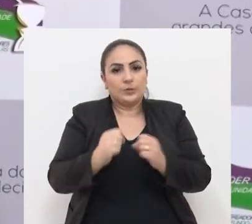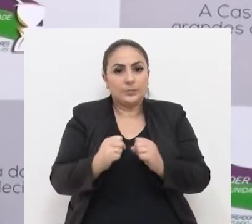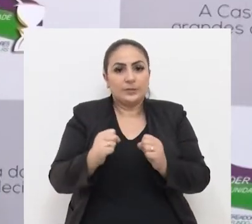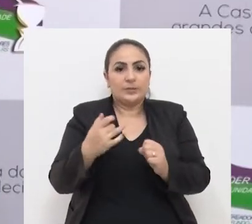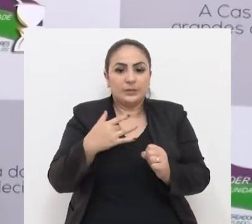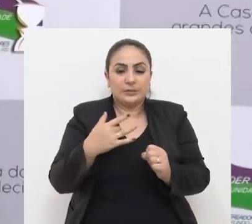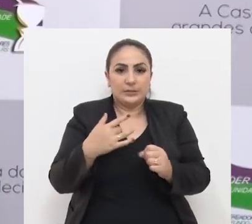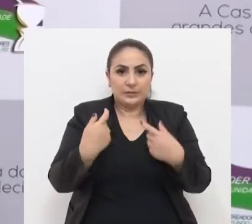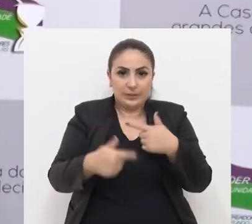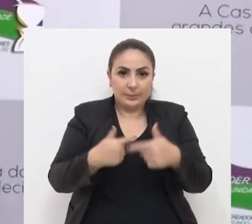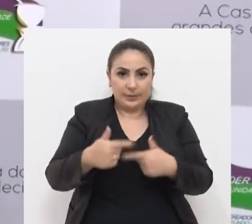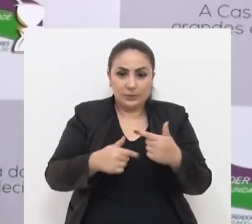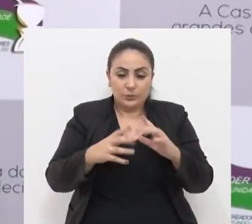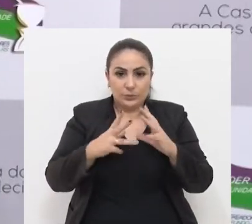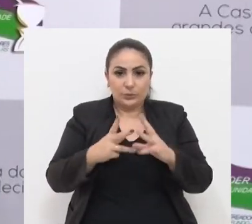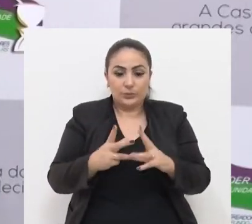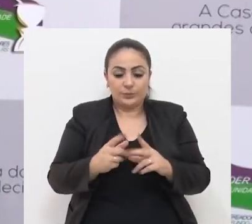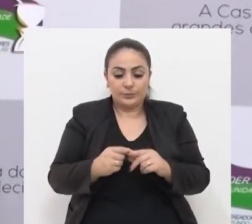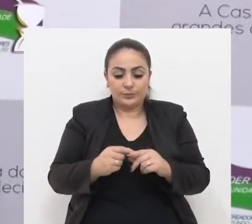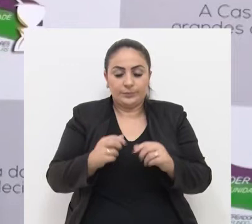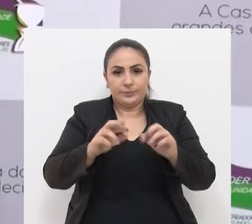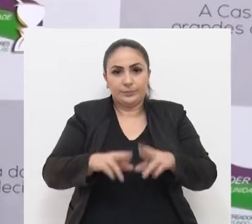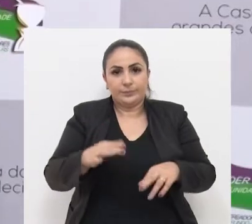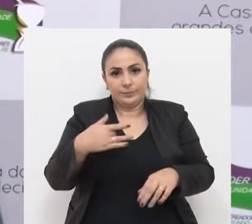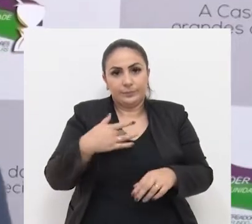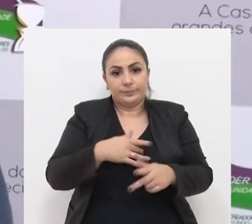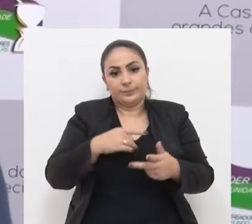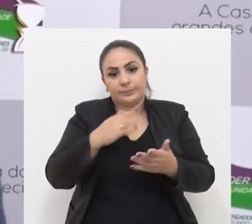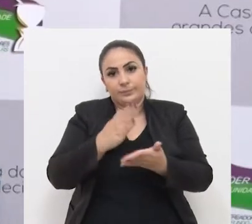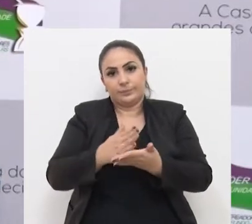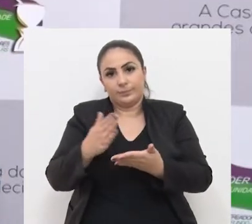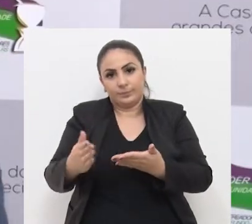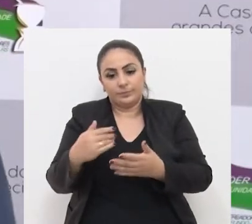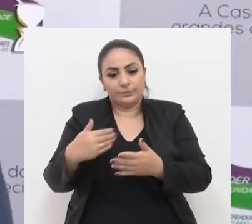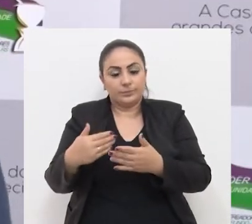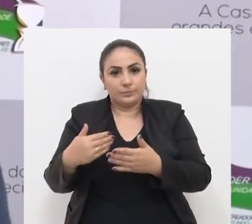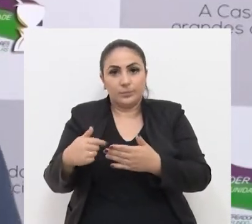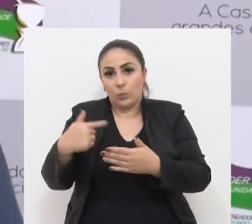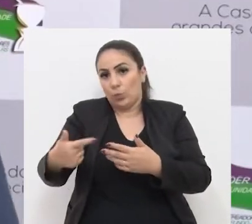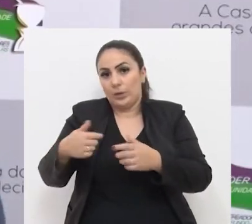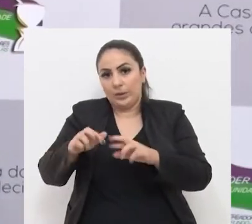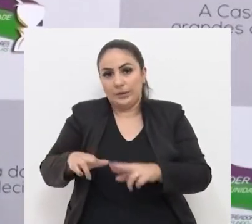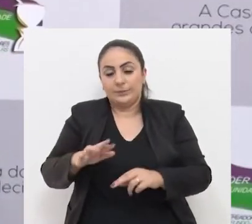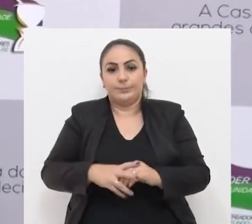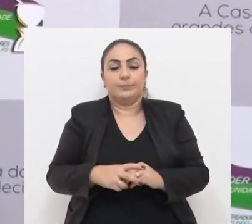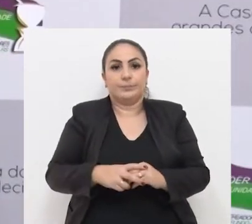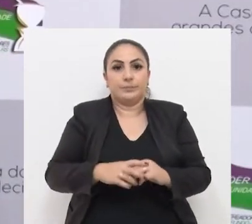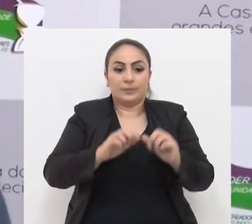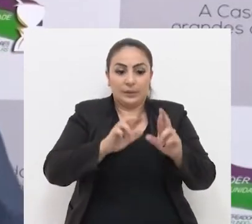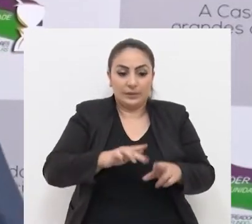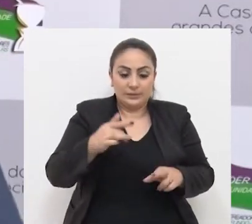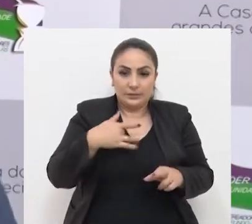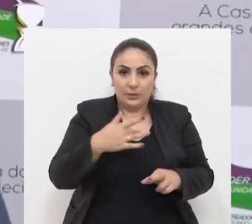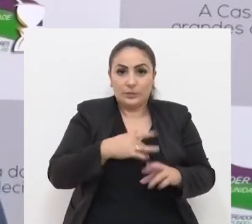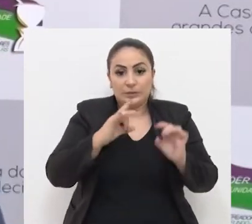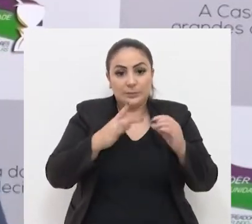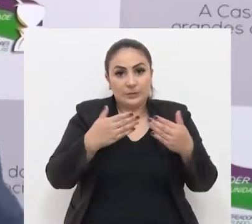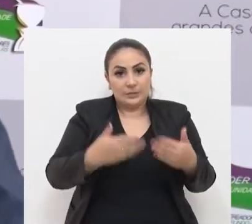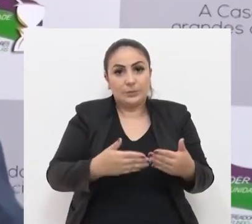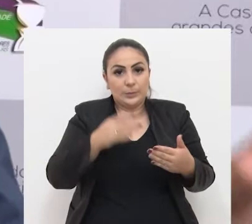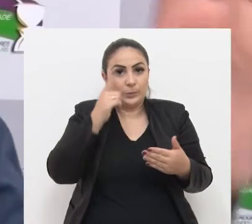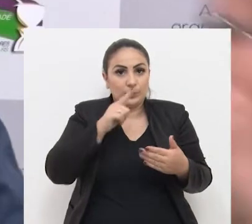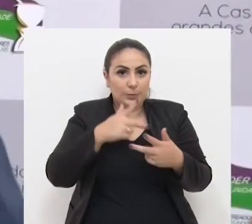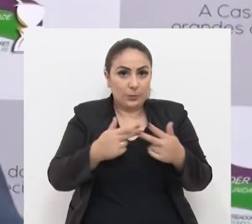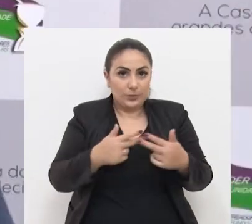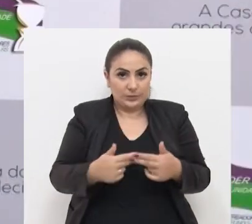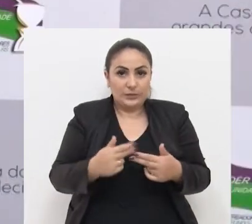ser destinado à área da saúde e a outra metade para qualquer área. Então, na área da saúde, então, específico para